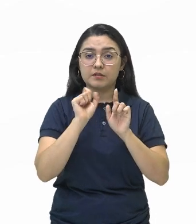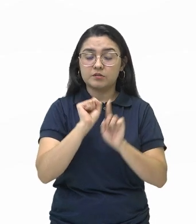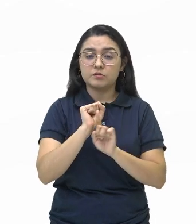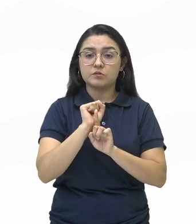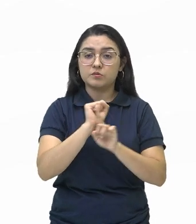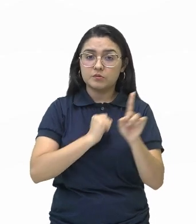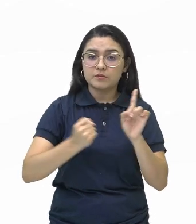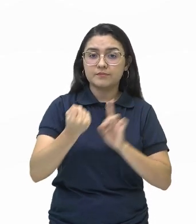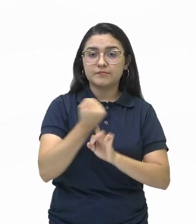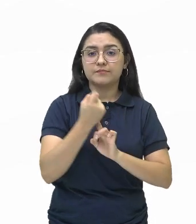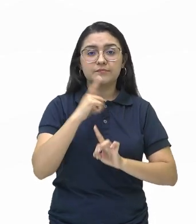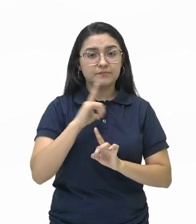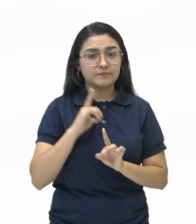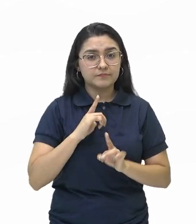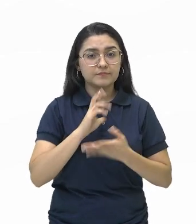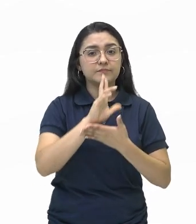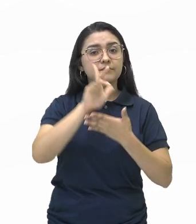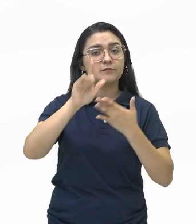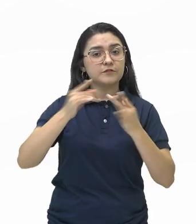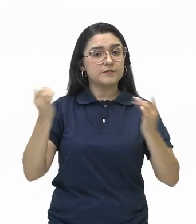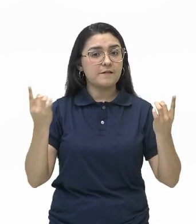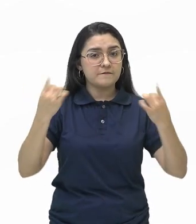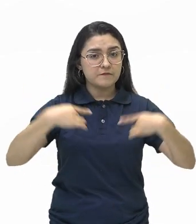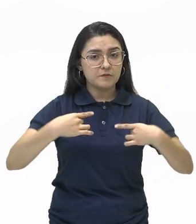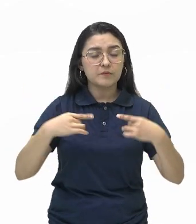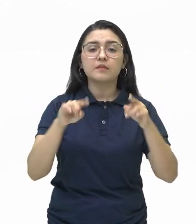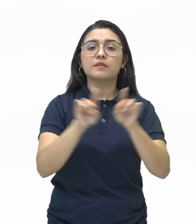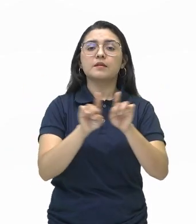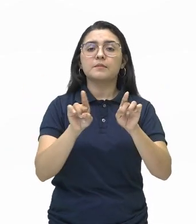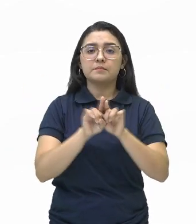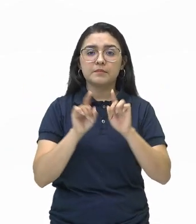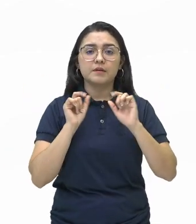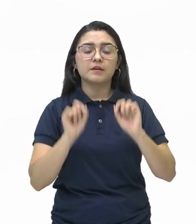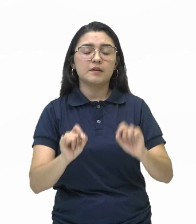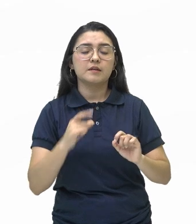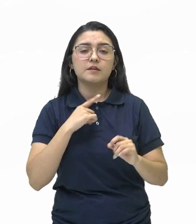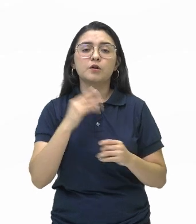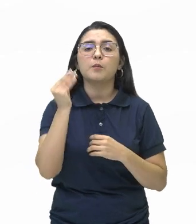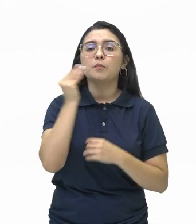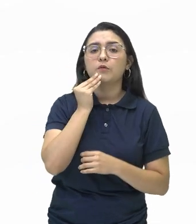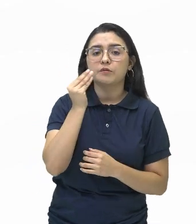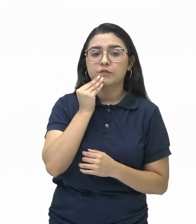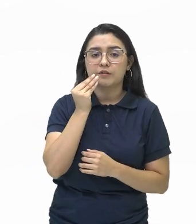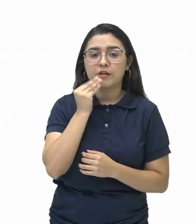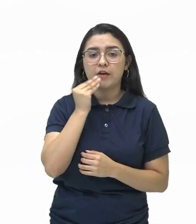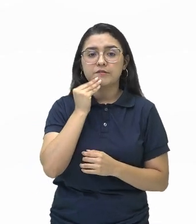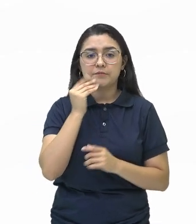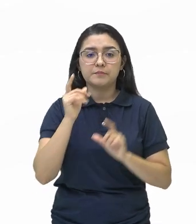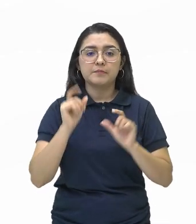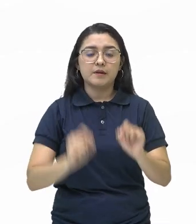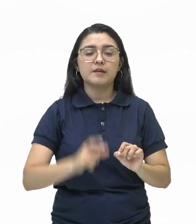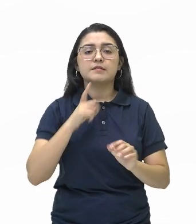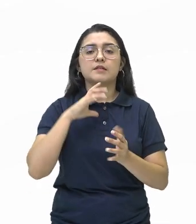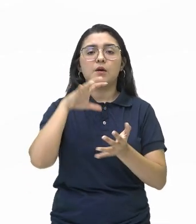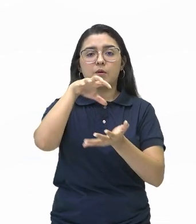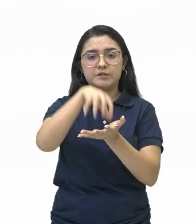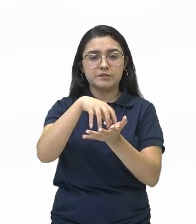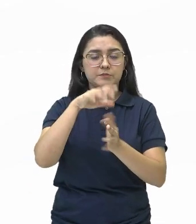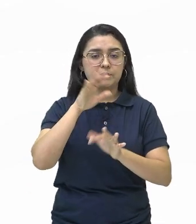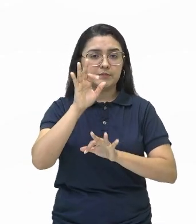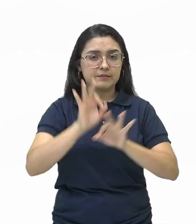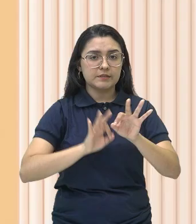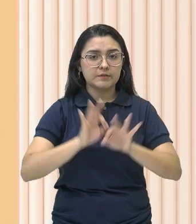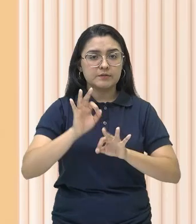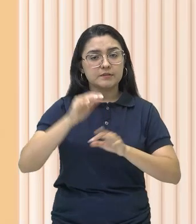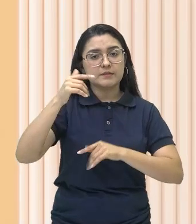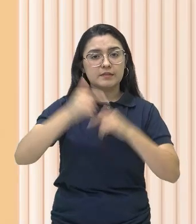apresenta desafios e oportunidades singulares para essa organização trabalhista. Por isso que